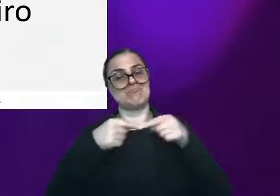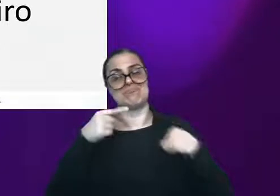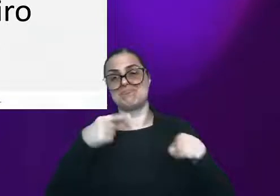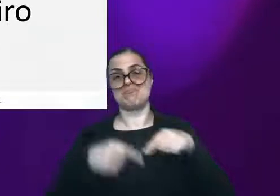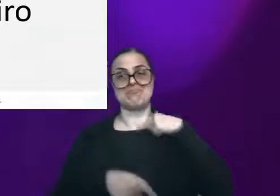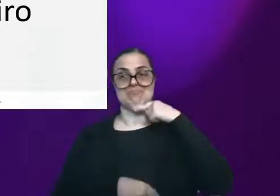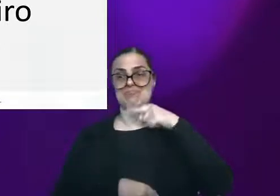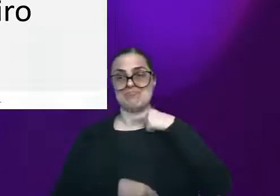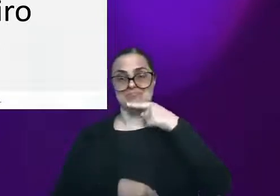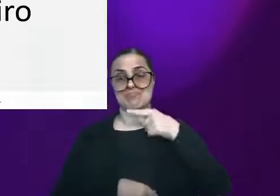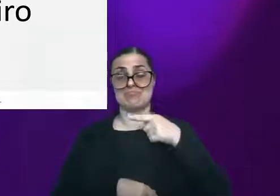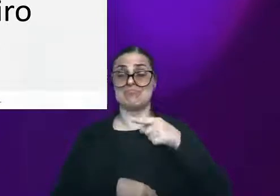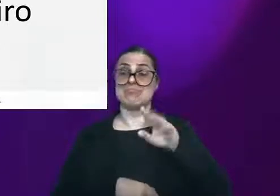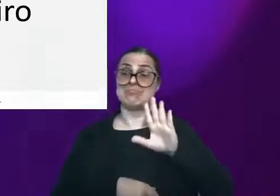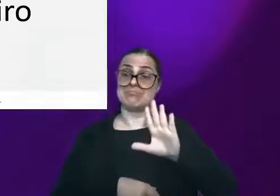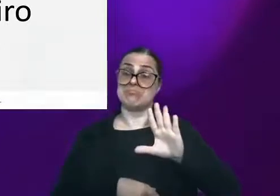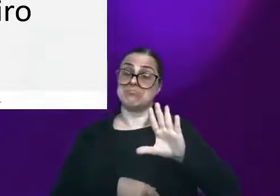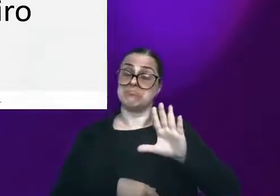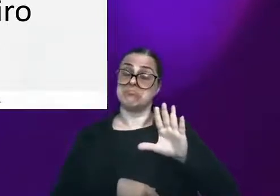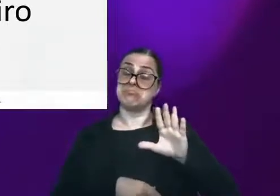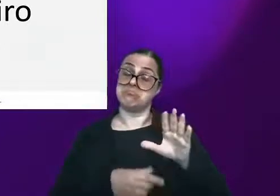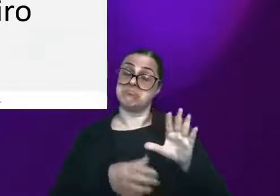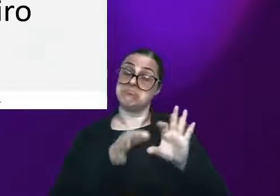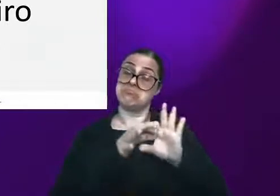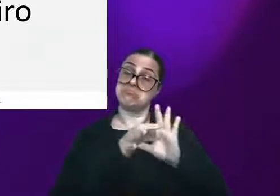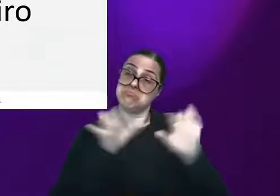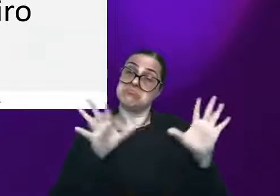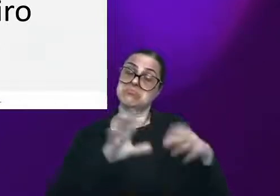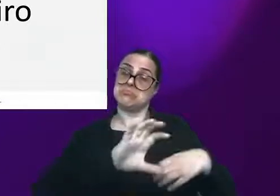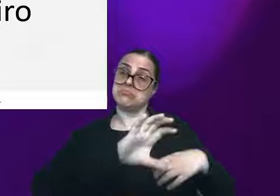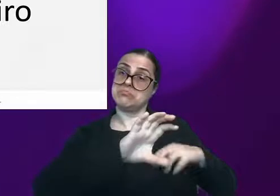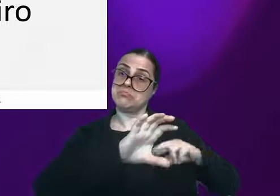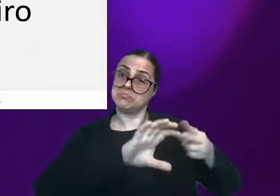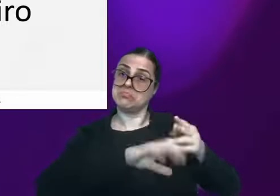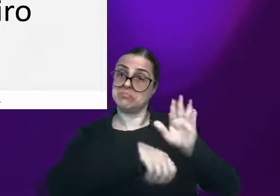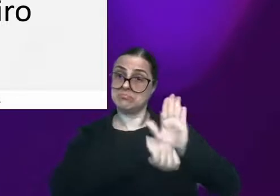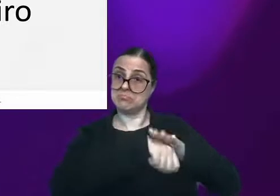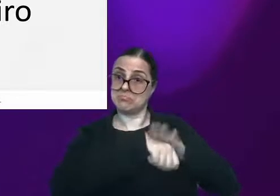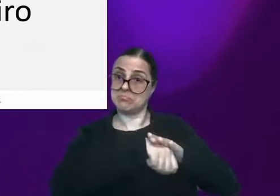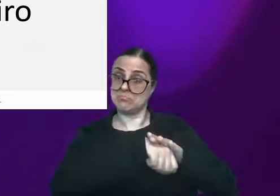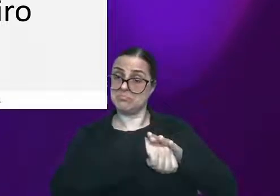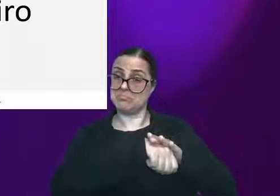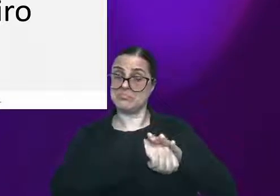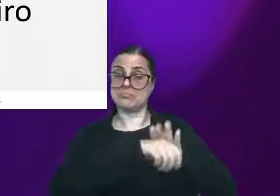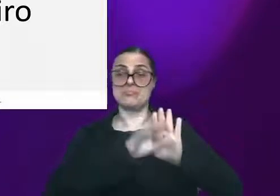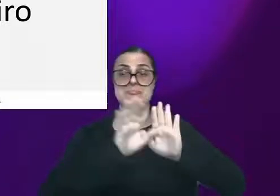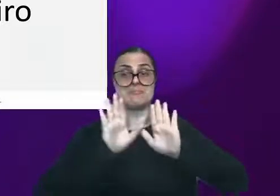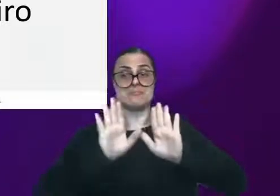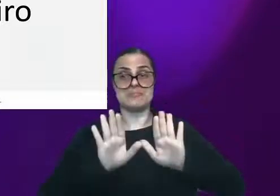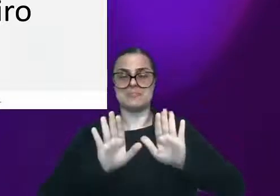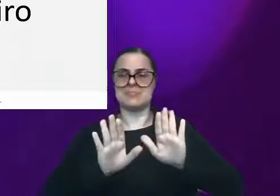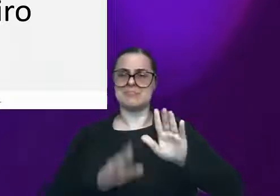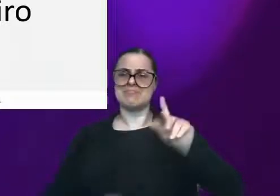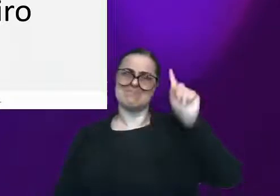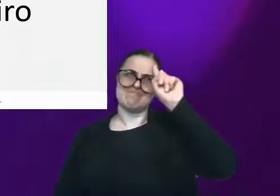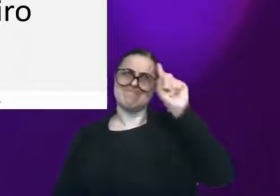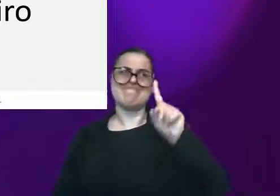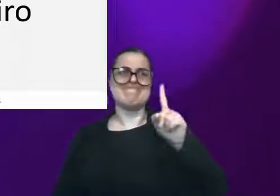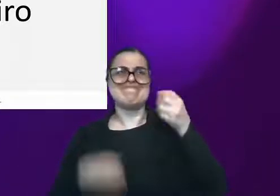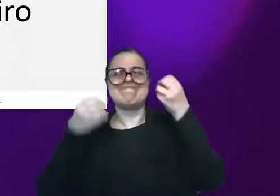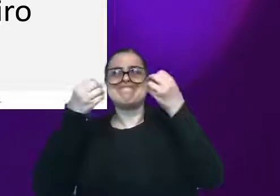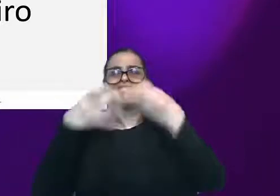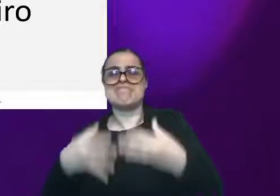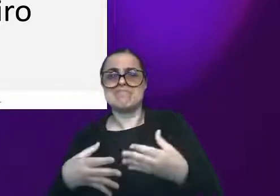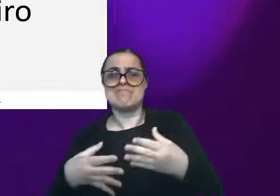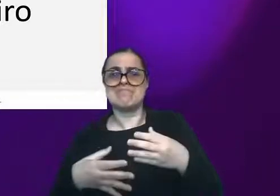acabaram sendo transplantados. Isso não sei dizer se é uma falha no sistema de